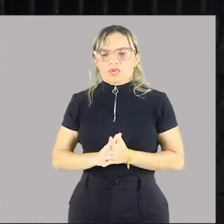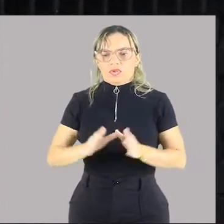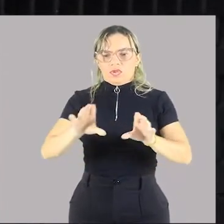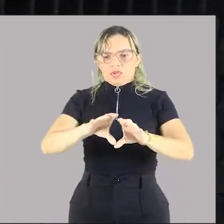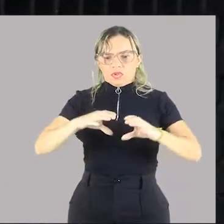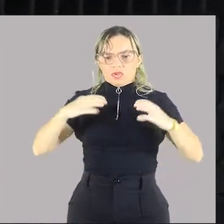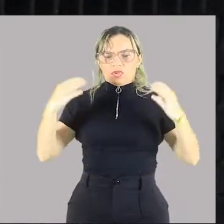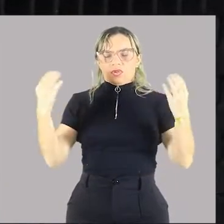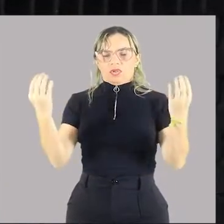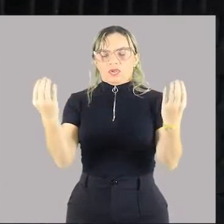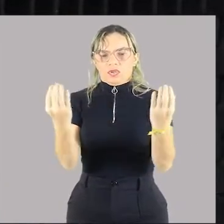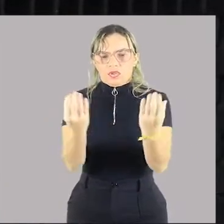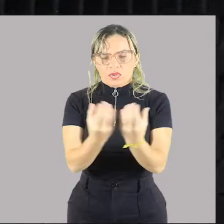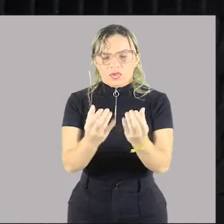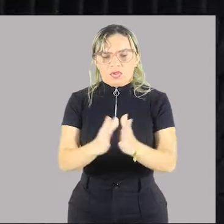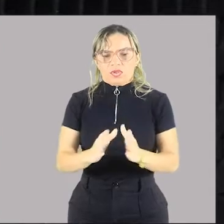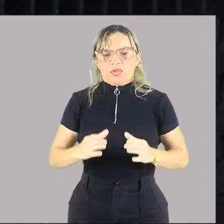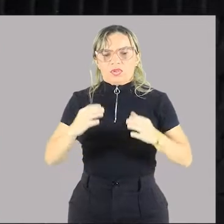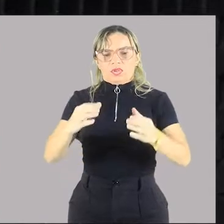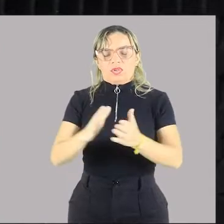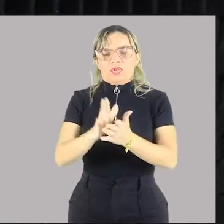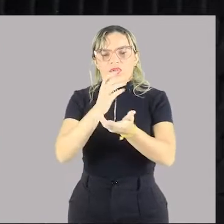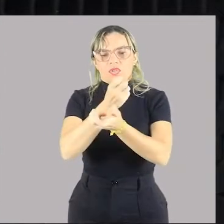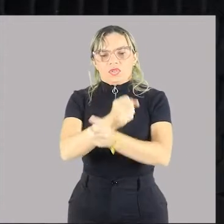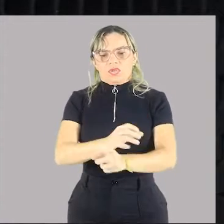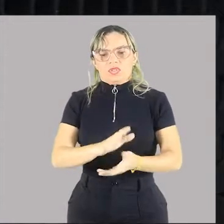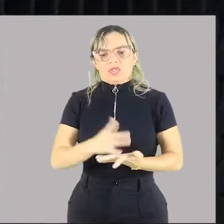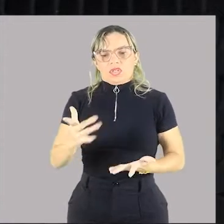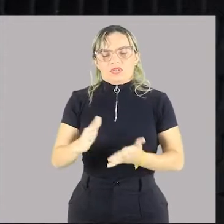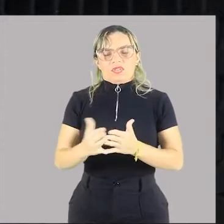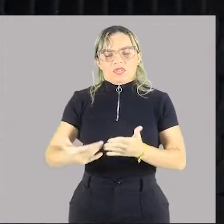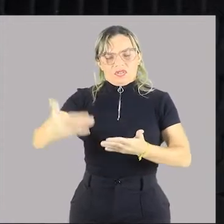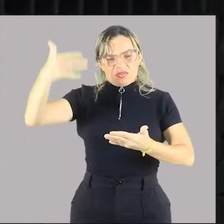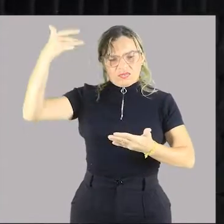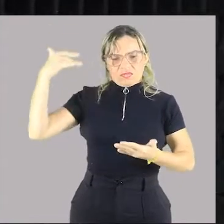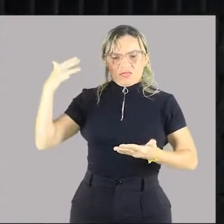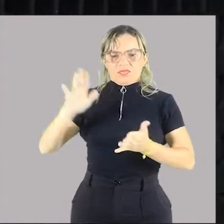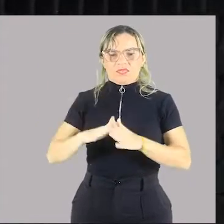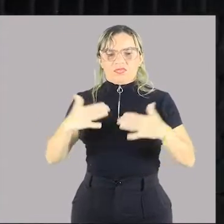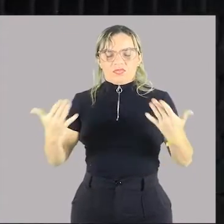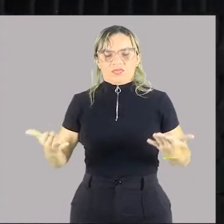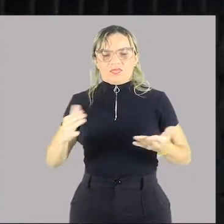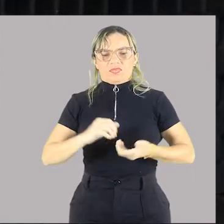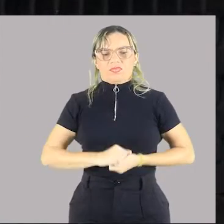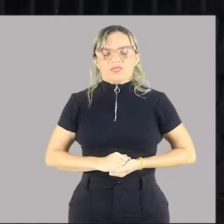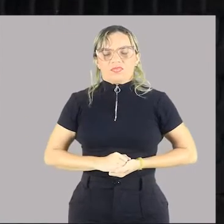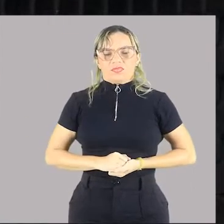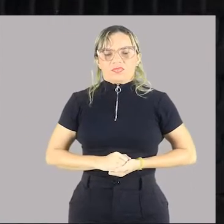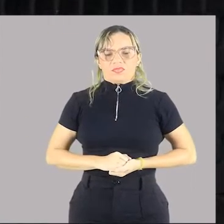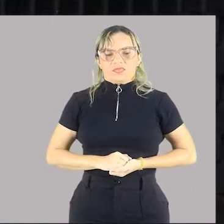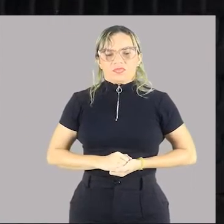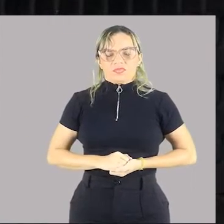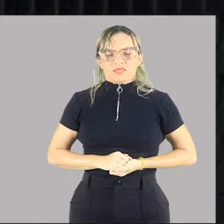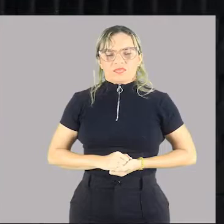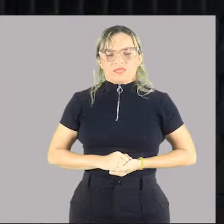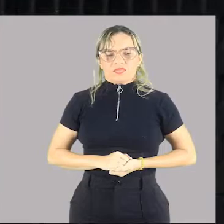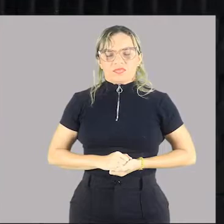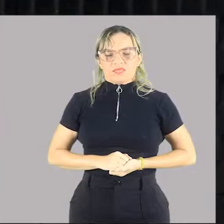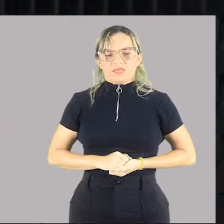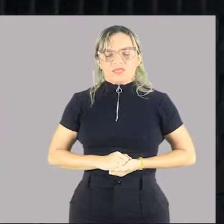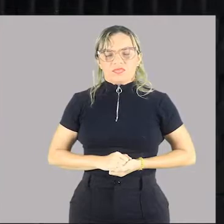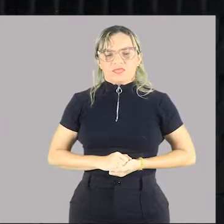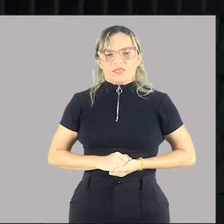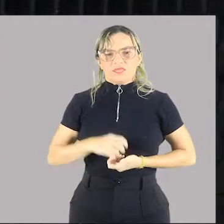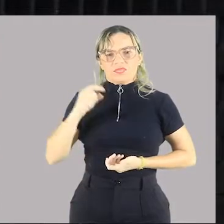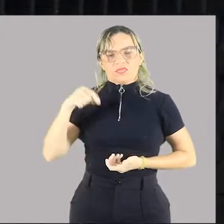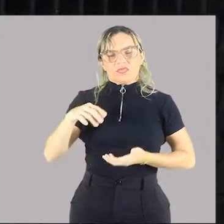as comunidades remanescentes quilombola, ou quilombolas, melhor falando. Então, é